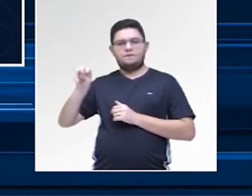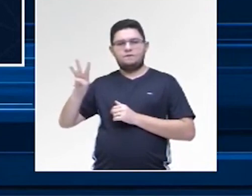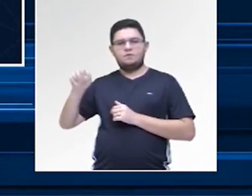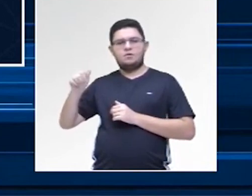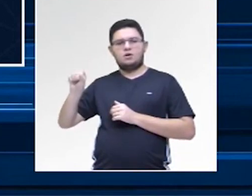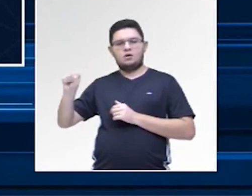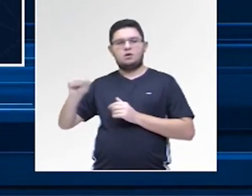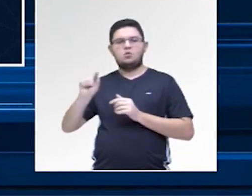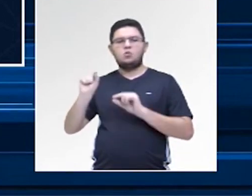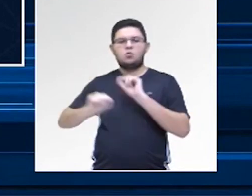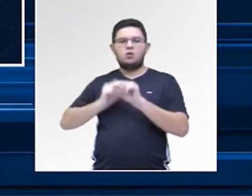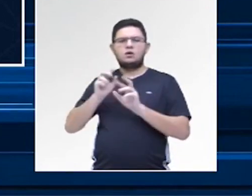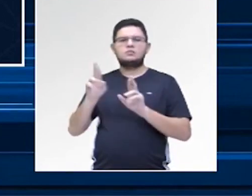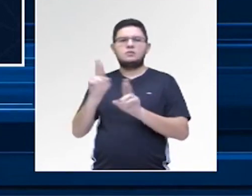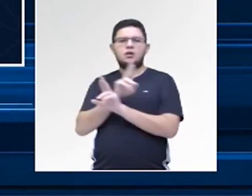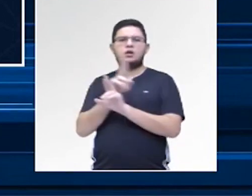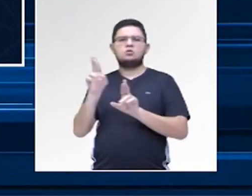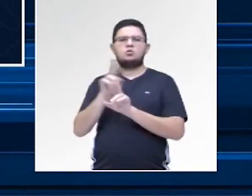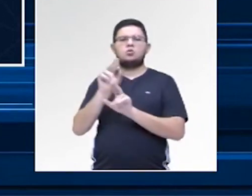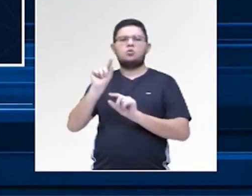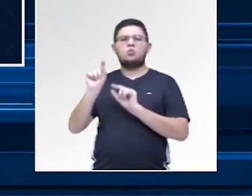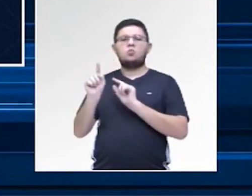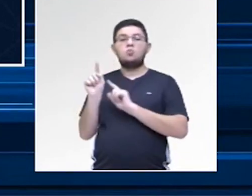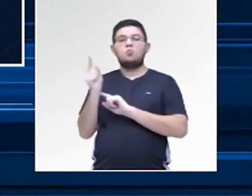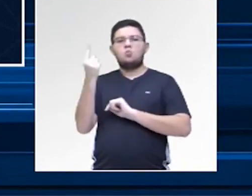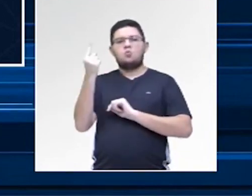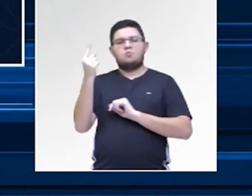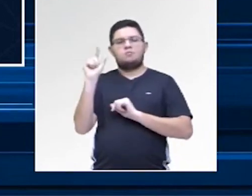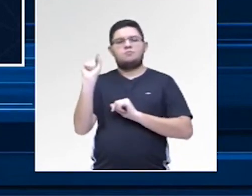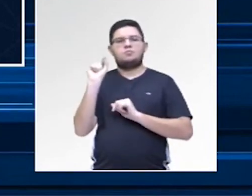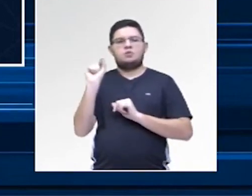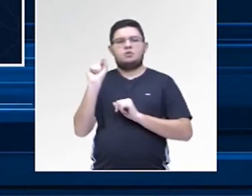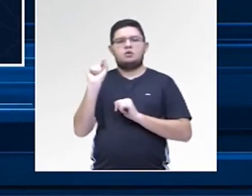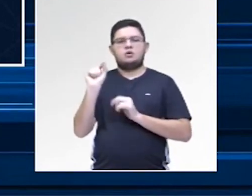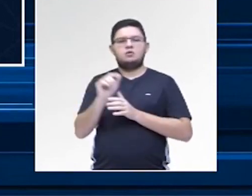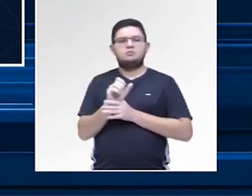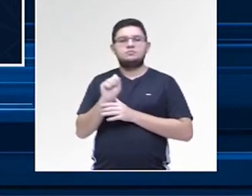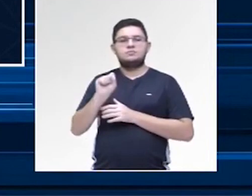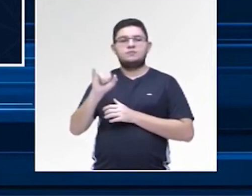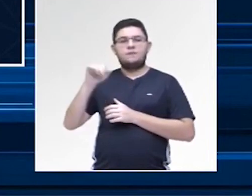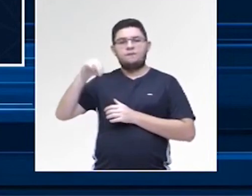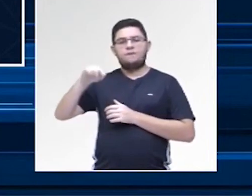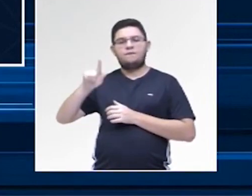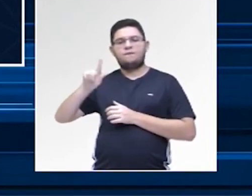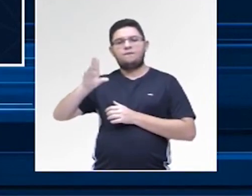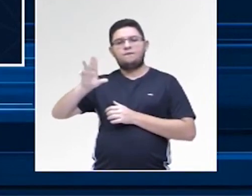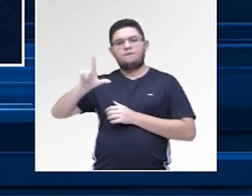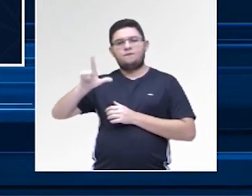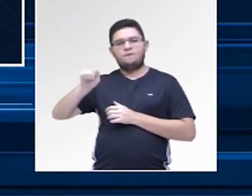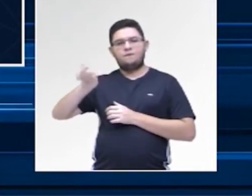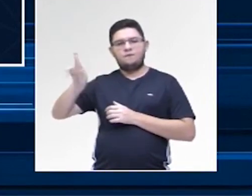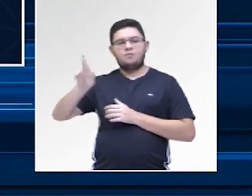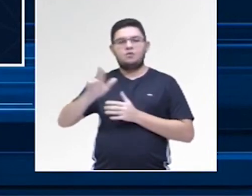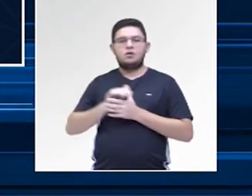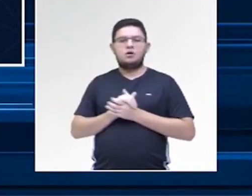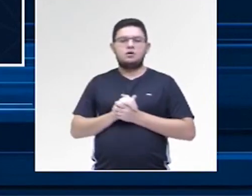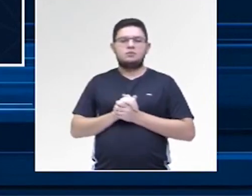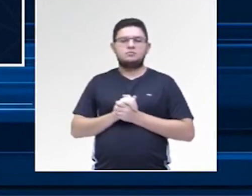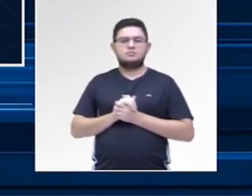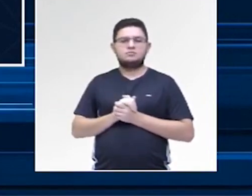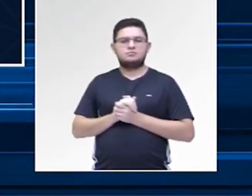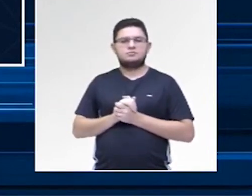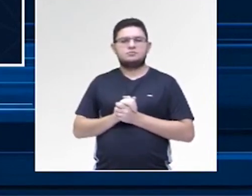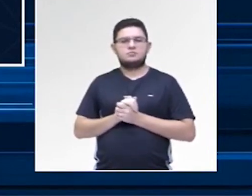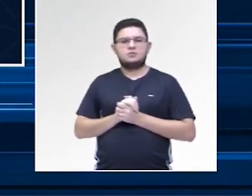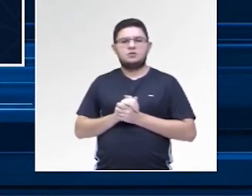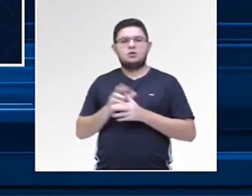fazendo uma relação a uma unidade, a uma coisa no singular, então não pode ser plural. Por isso, é só trabalhar do a, o